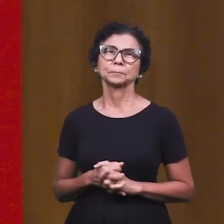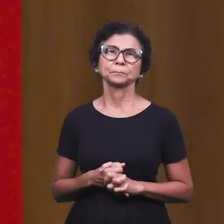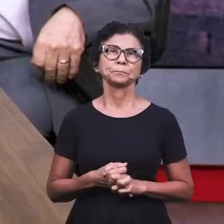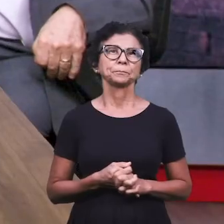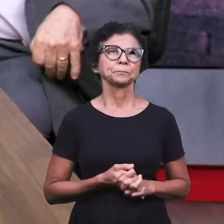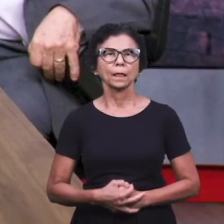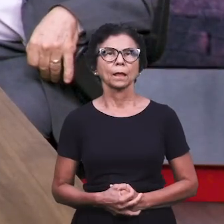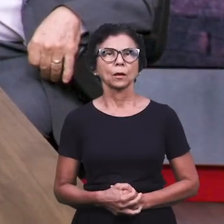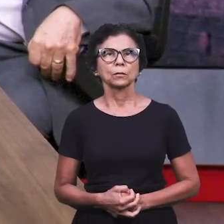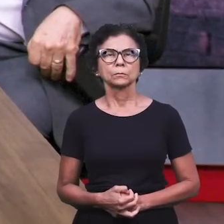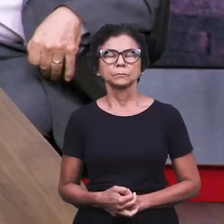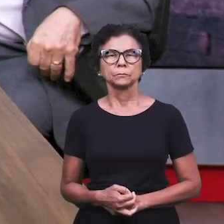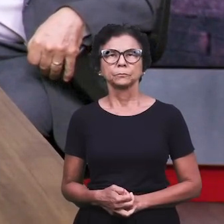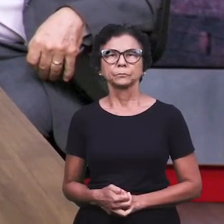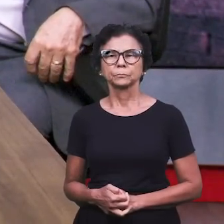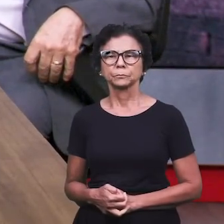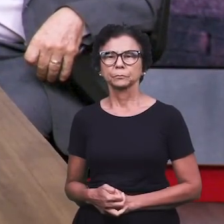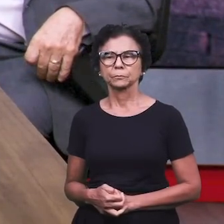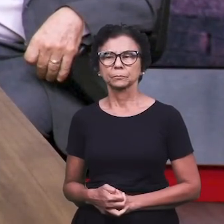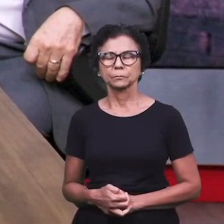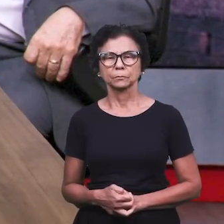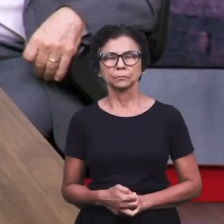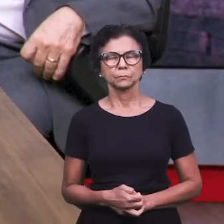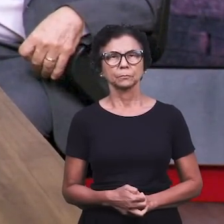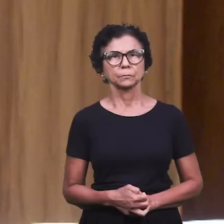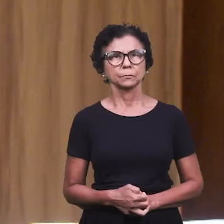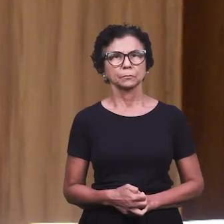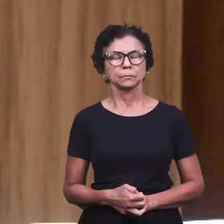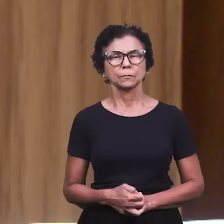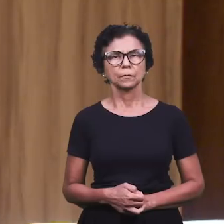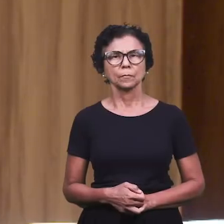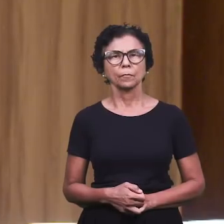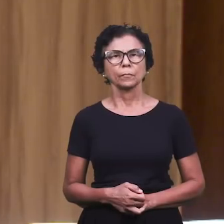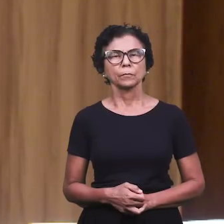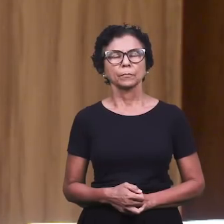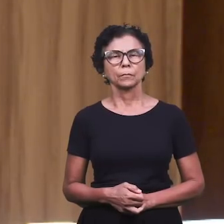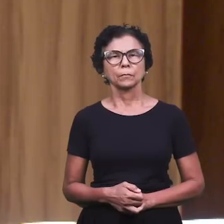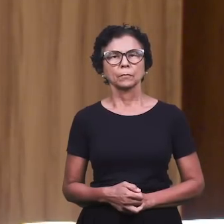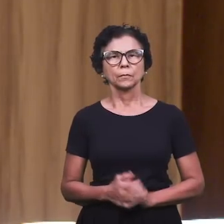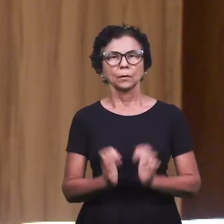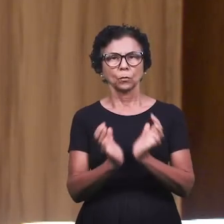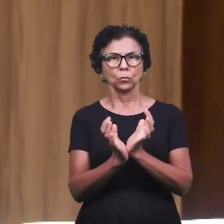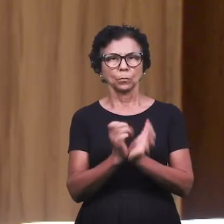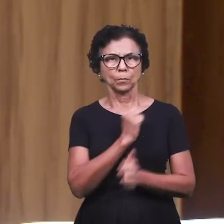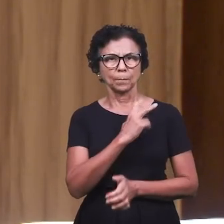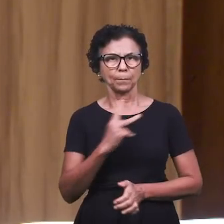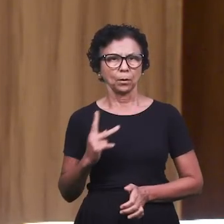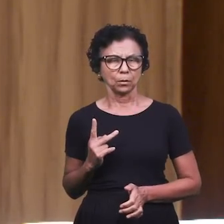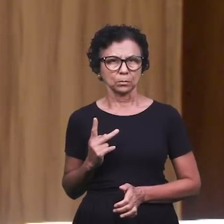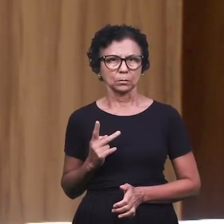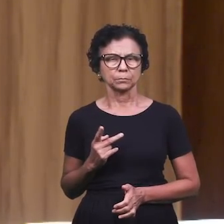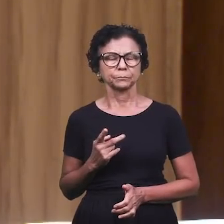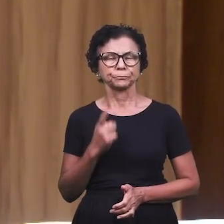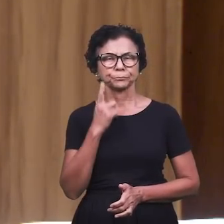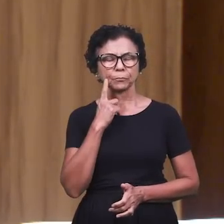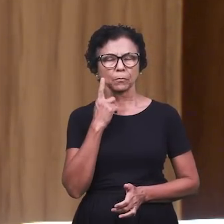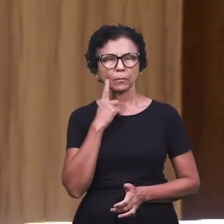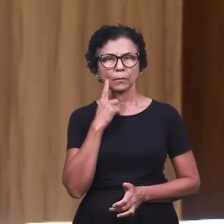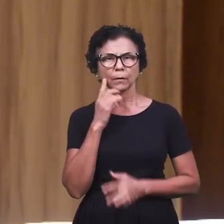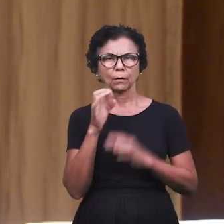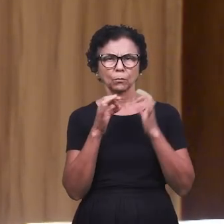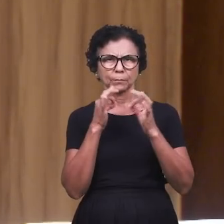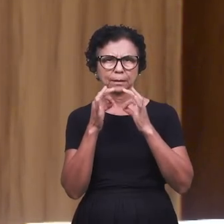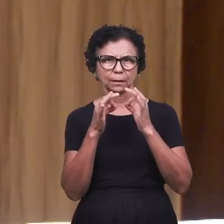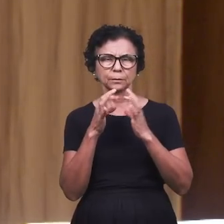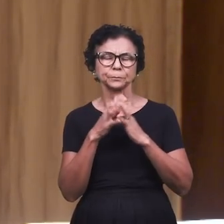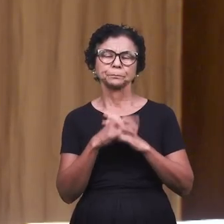Eugênio. Bom, irmãos, vamos fazer alguns comentários sobre esses apóstolos, que é importante. Muitos deles